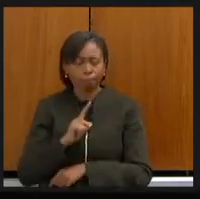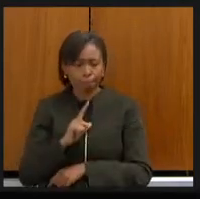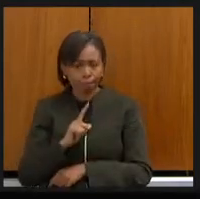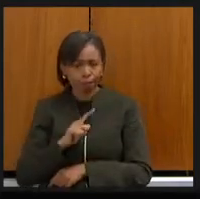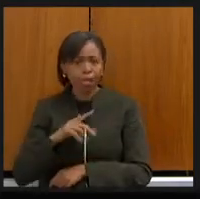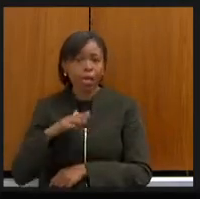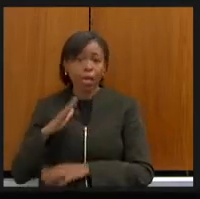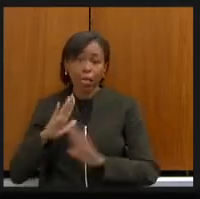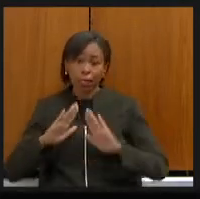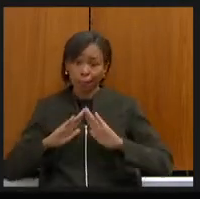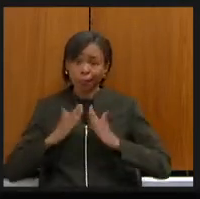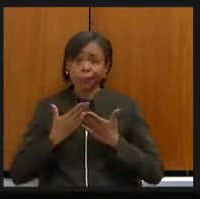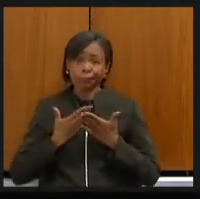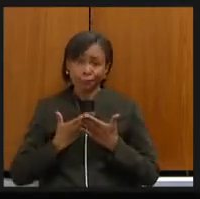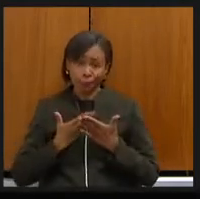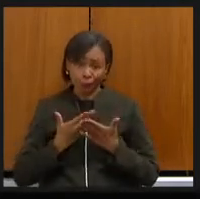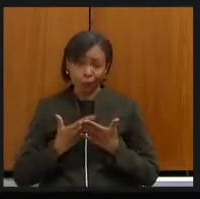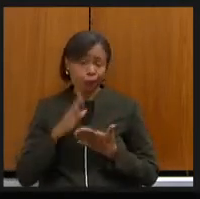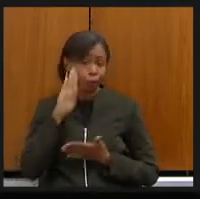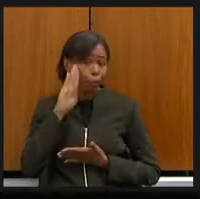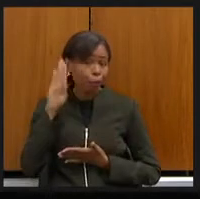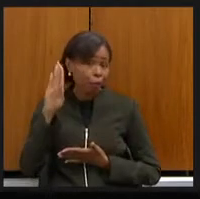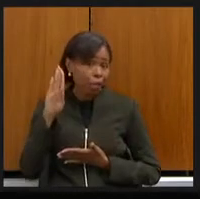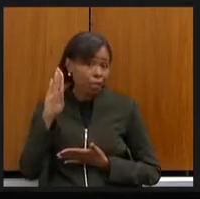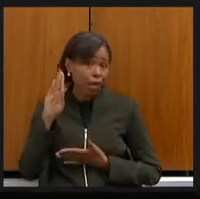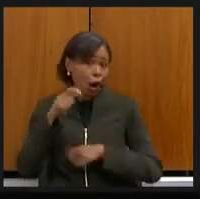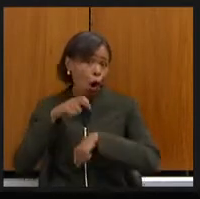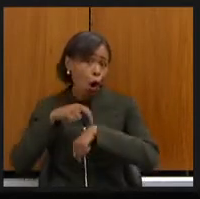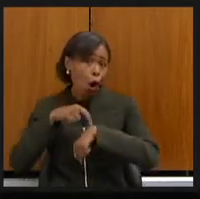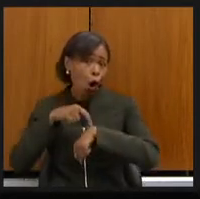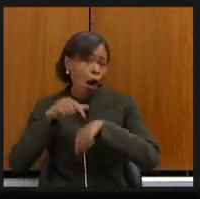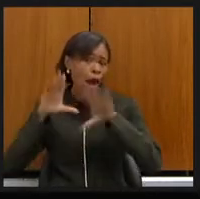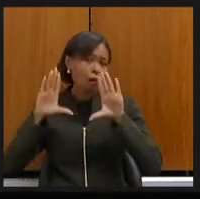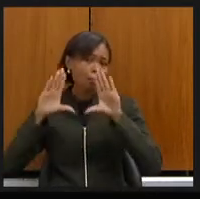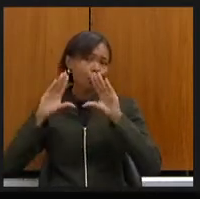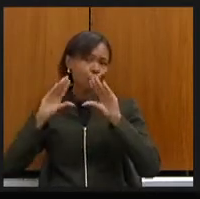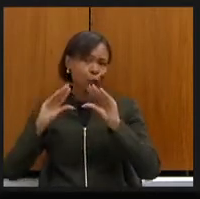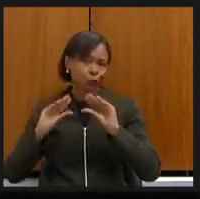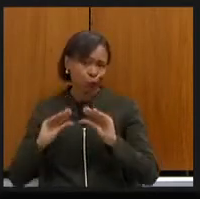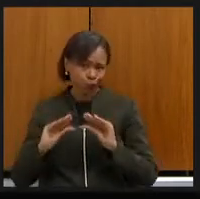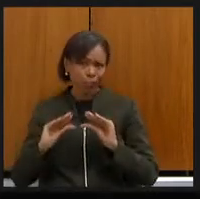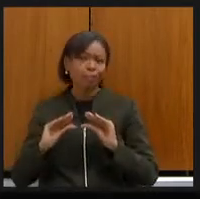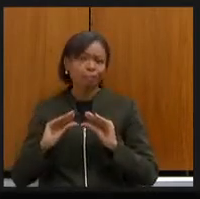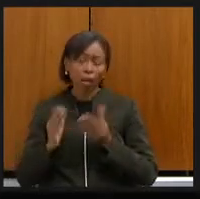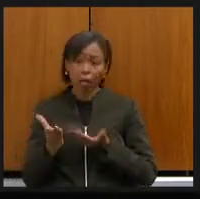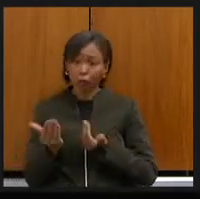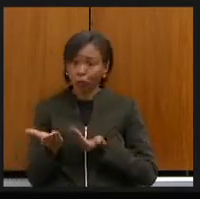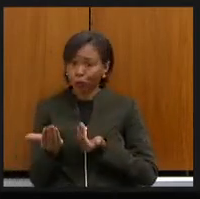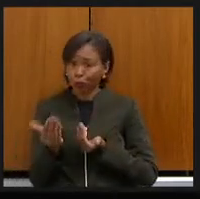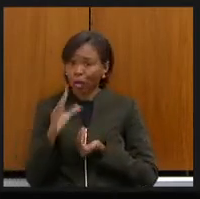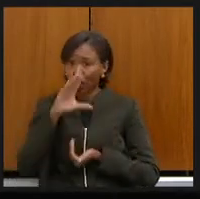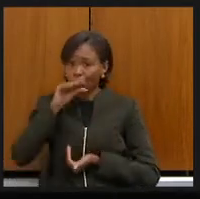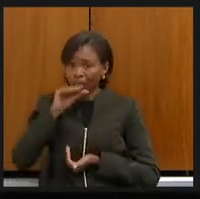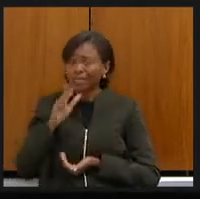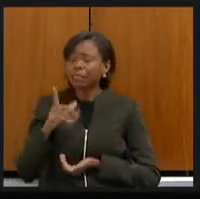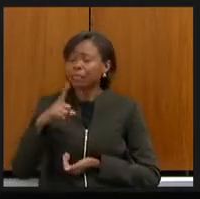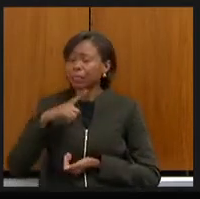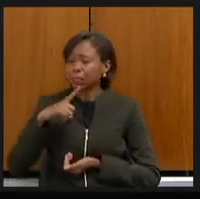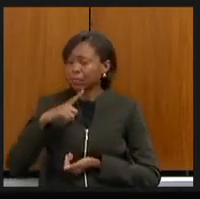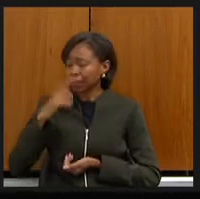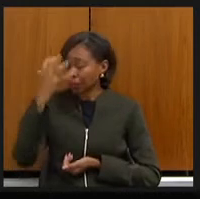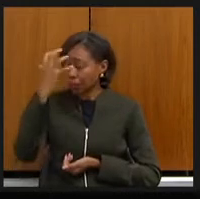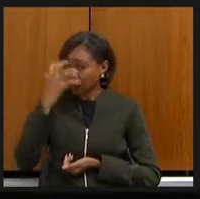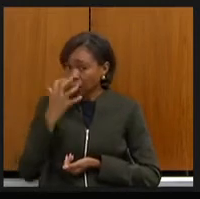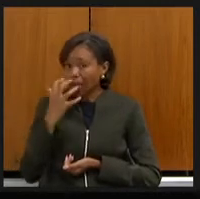passa no ambiente escolar principalmente no turno da noite né Tudo da Morte Nos adolescentes que é um problema muito sério